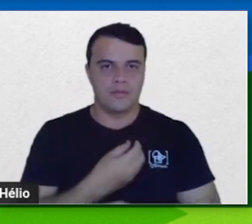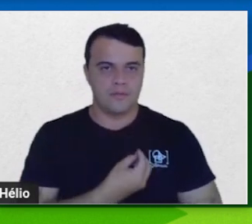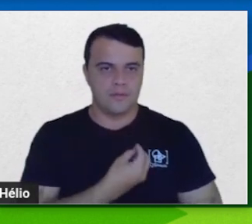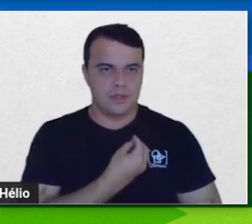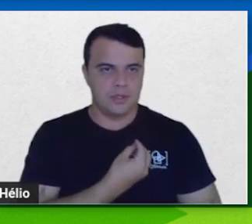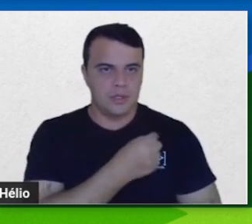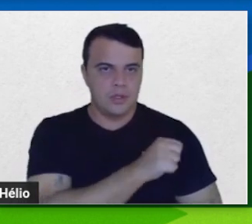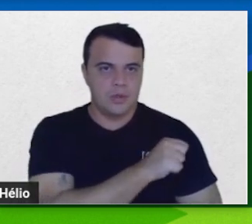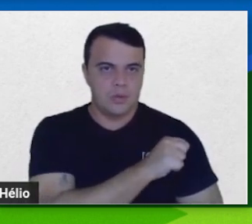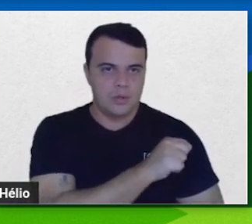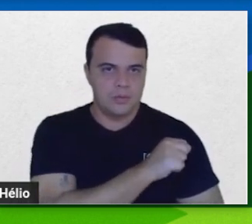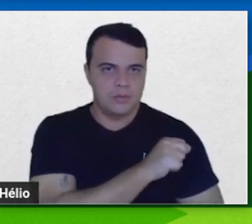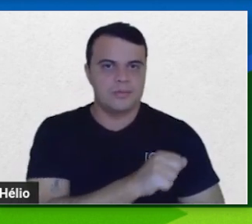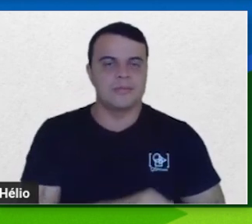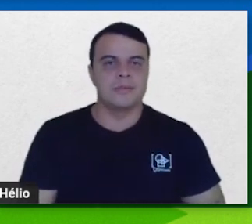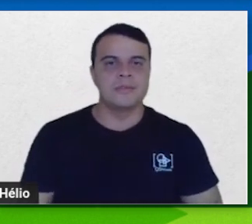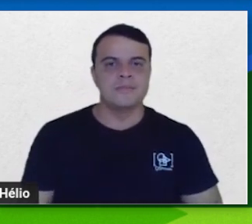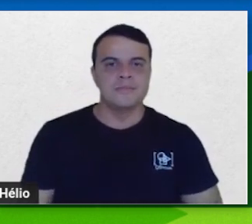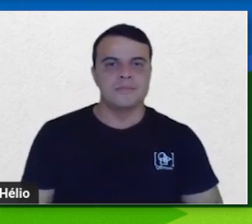do aluno.